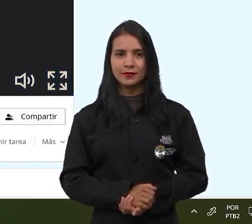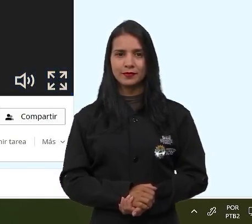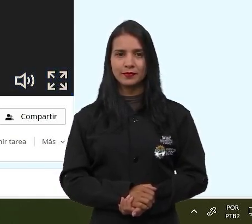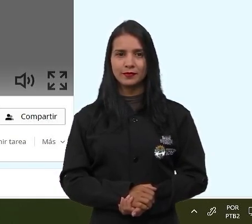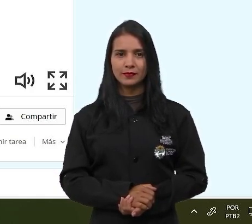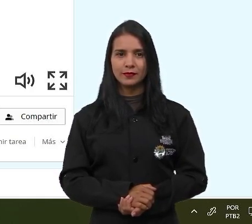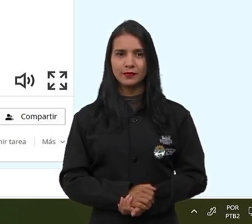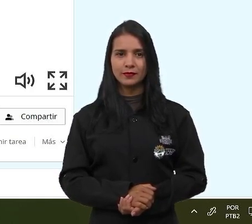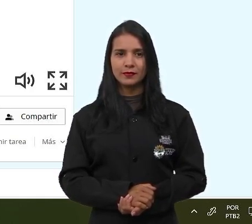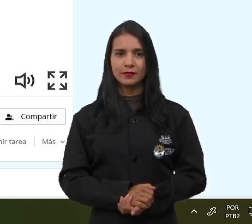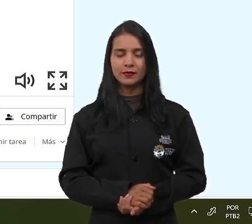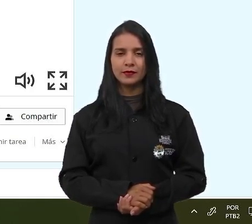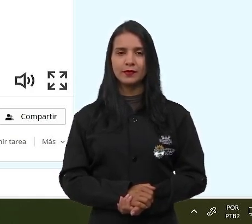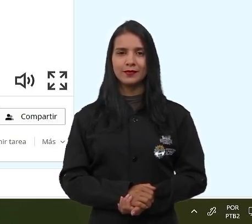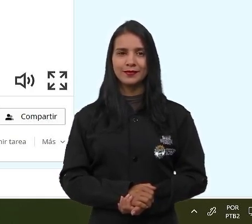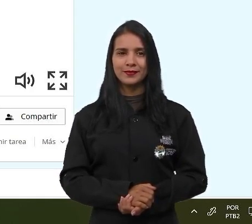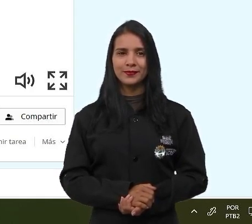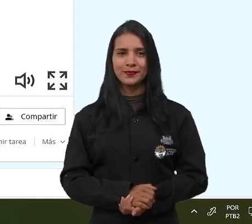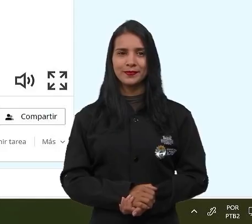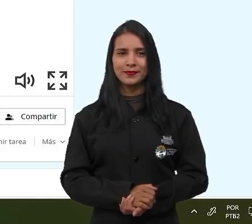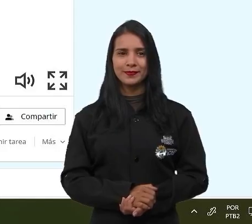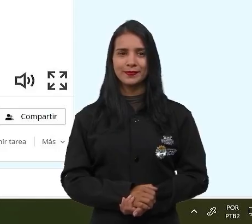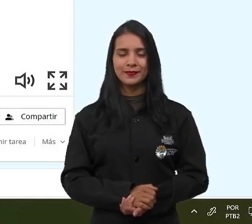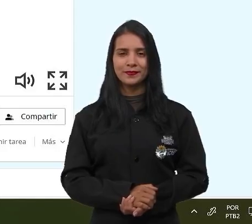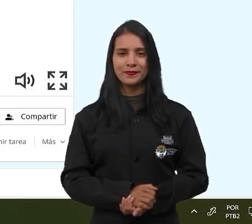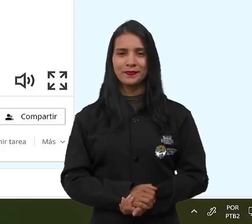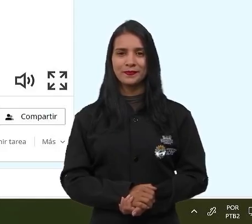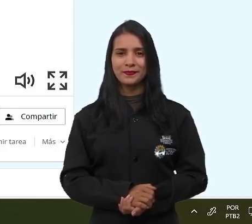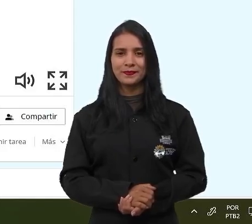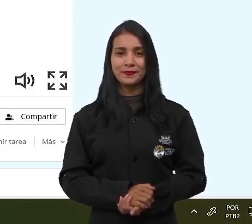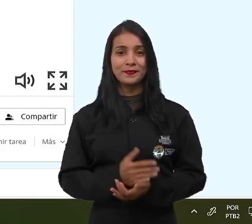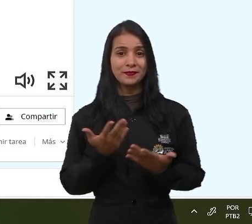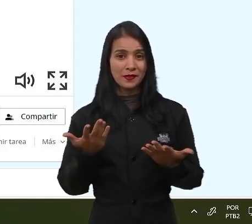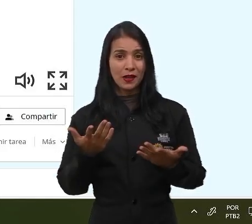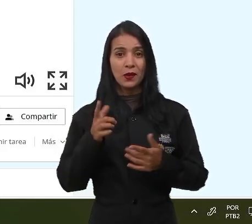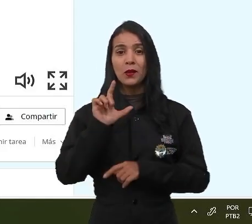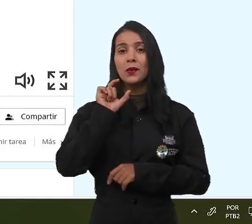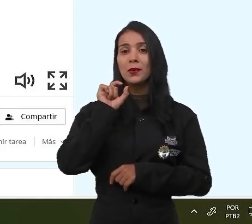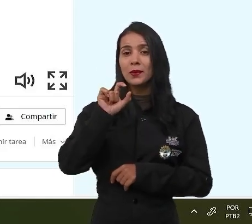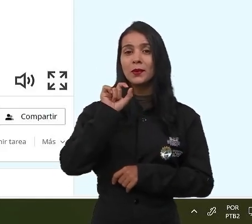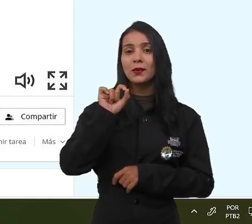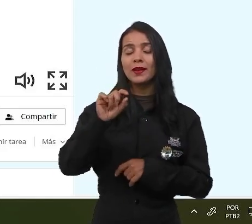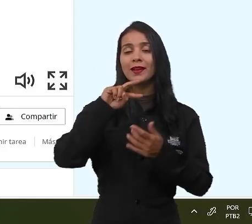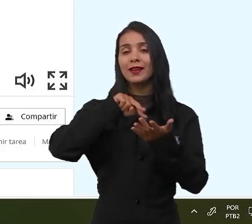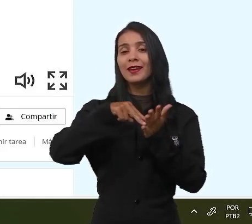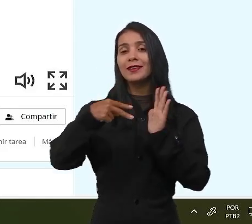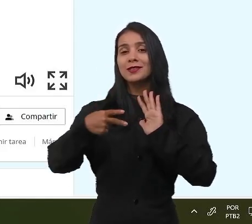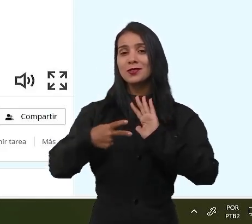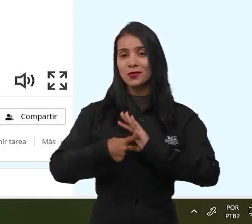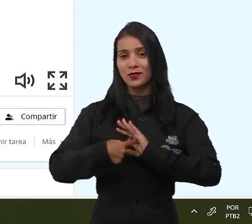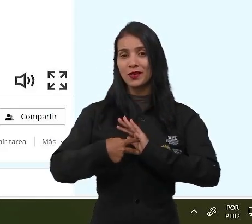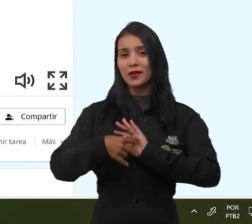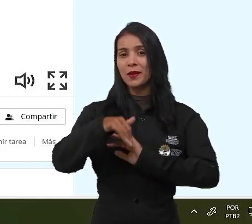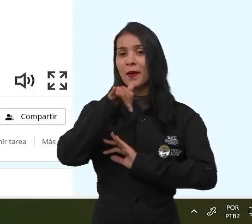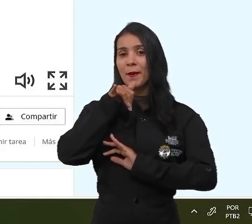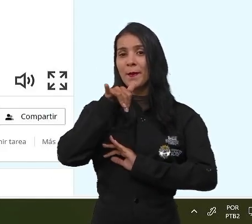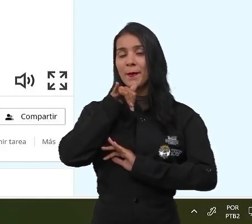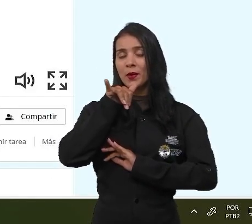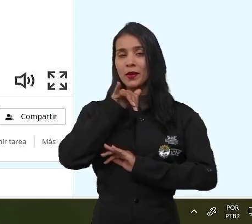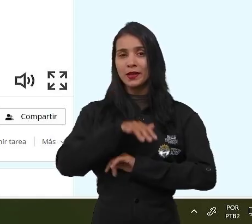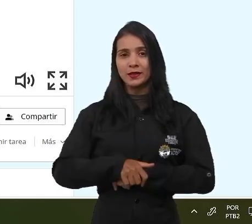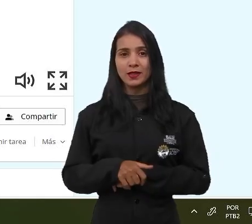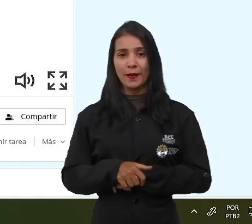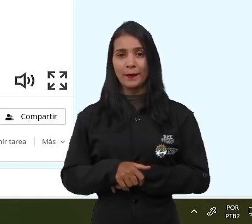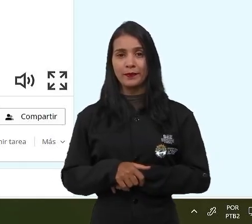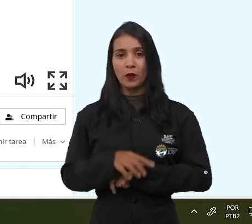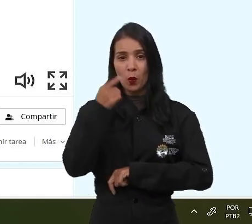Aqui é o nosso question. Aí, ó, pronto. Que quer dizer, né? Me custou